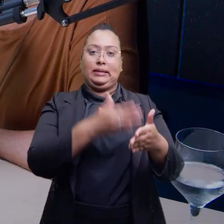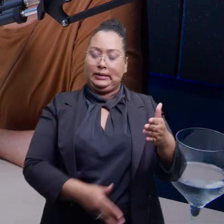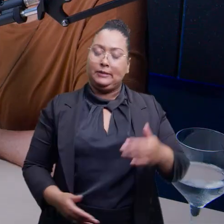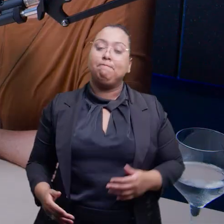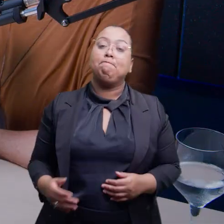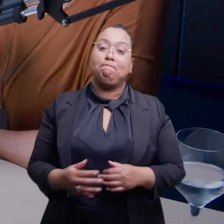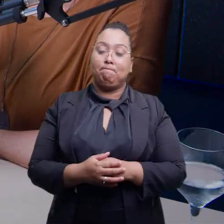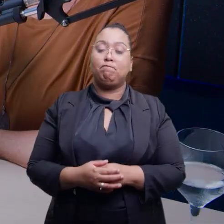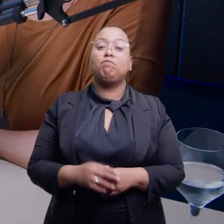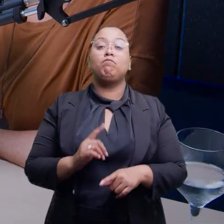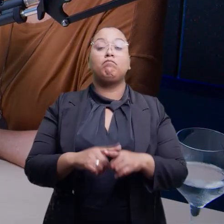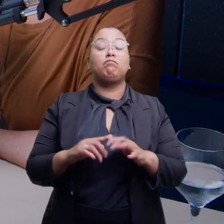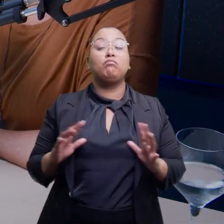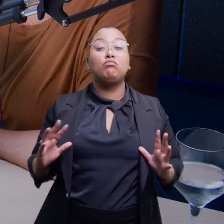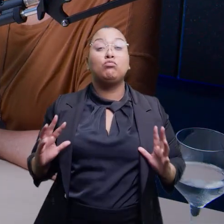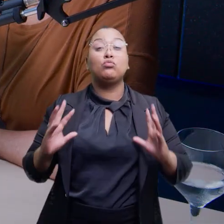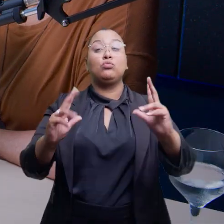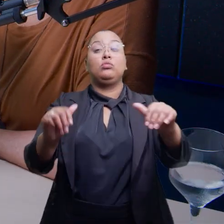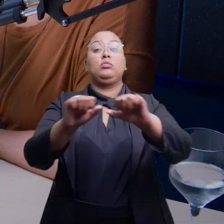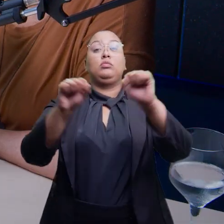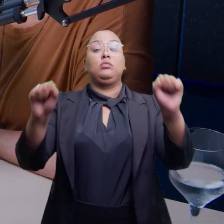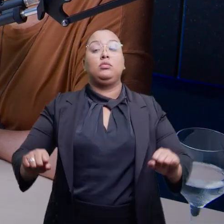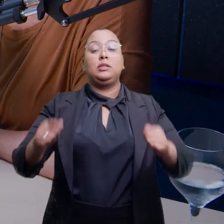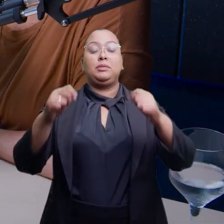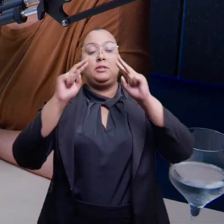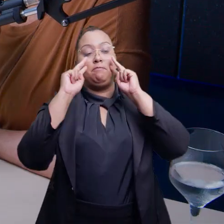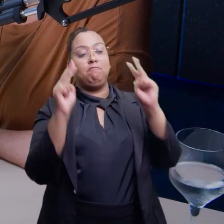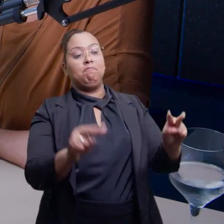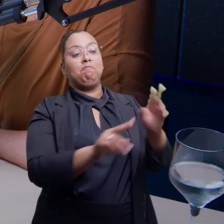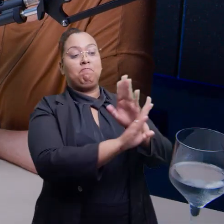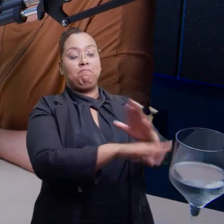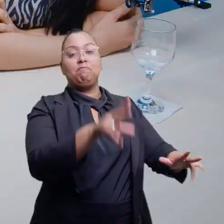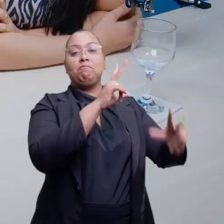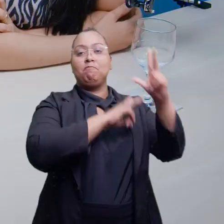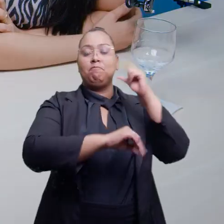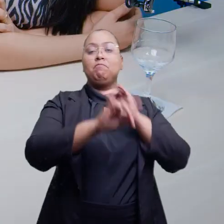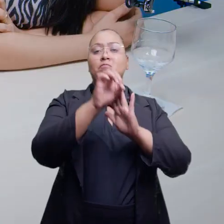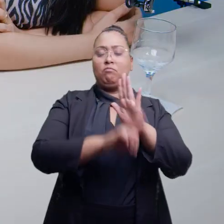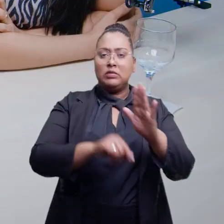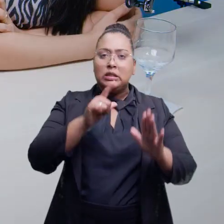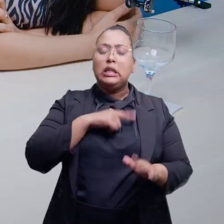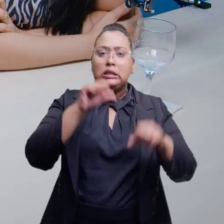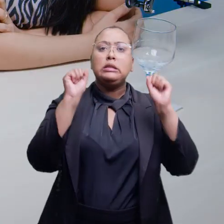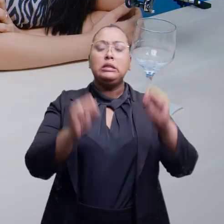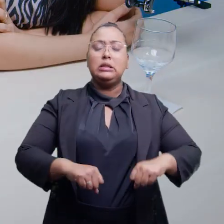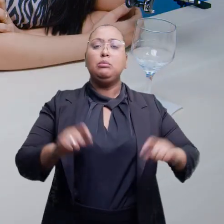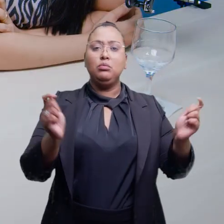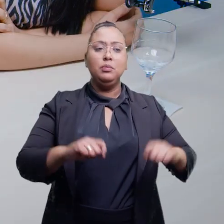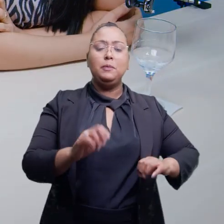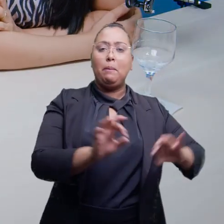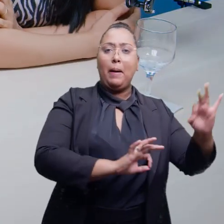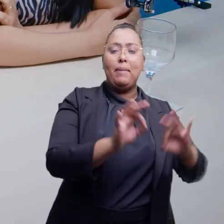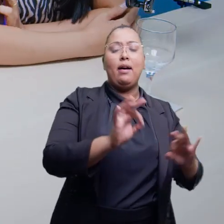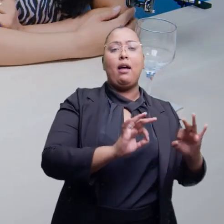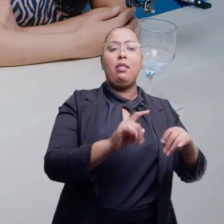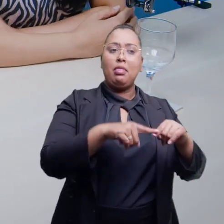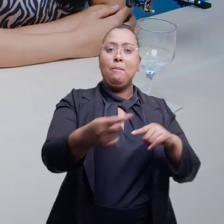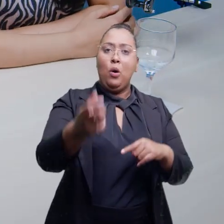todo o sistema precisa reconhecer que a criança e o adolescente tem direito a ser preparado para a adoção. Todo o